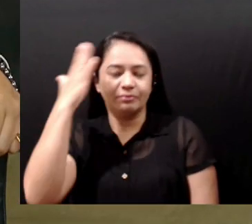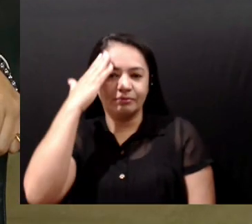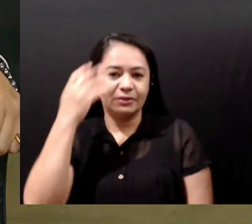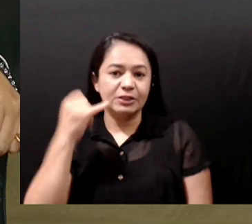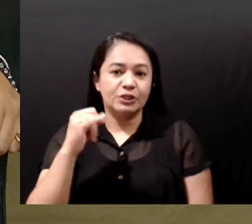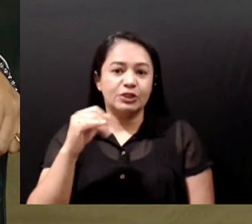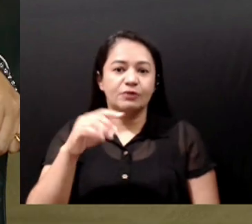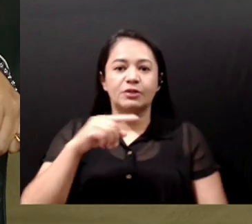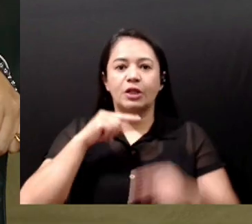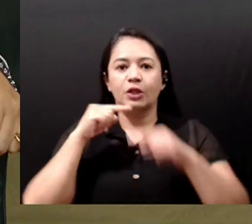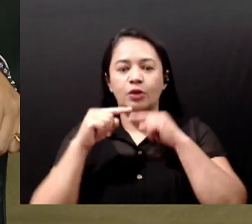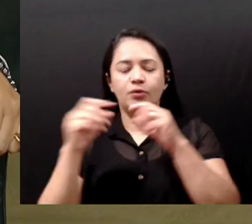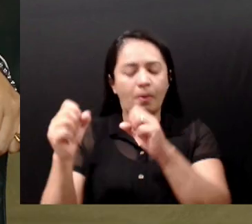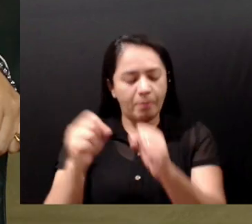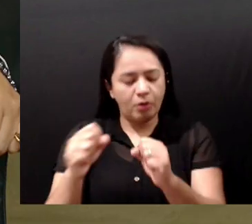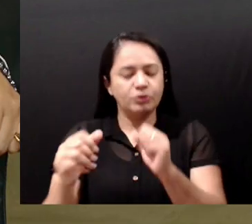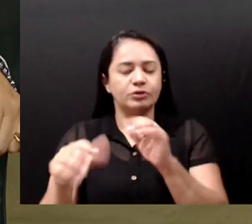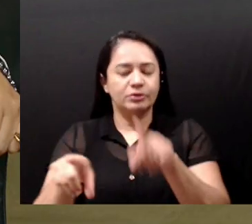mandar também,